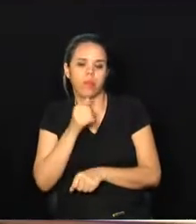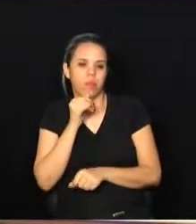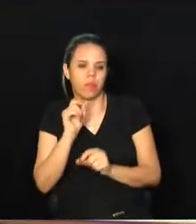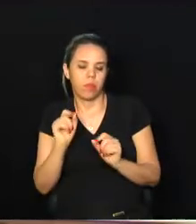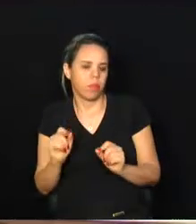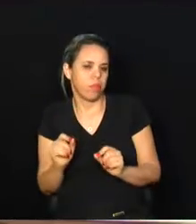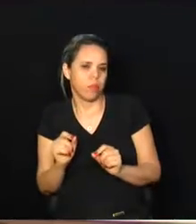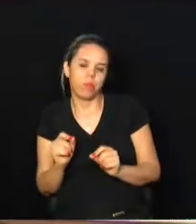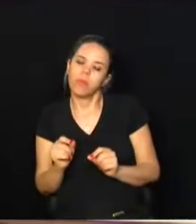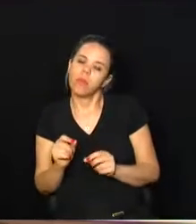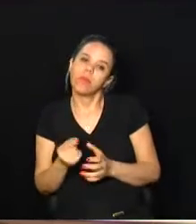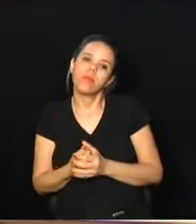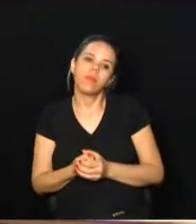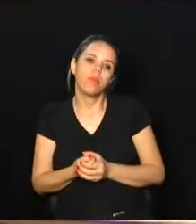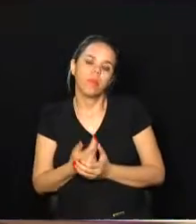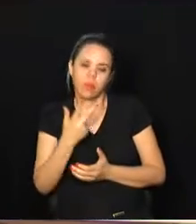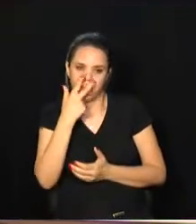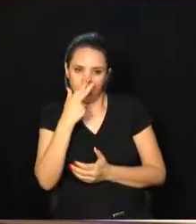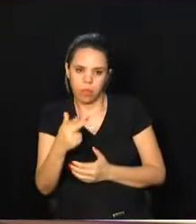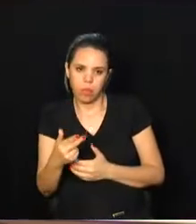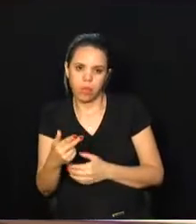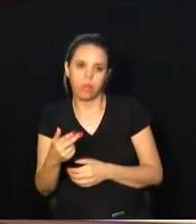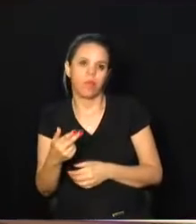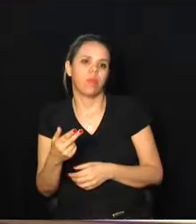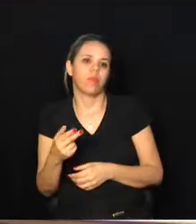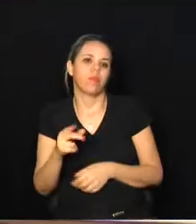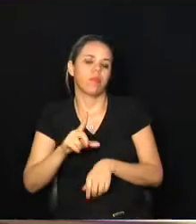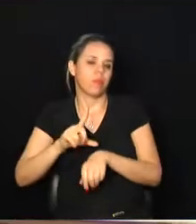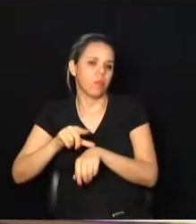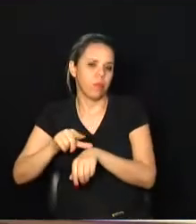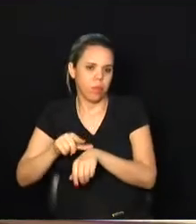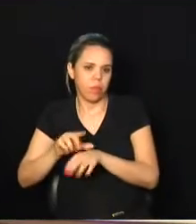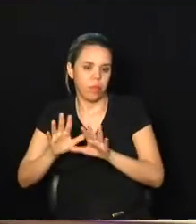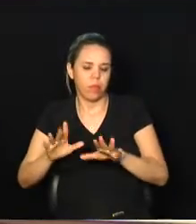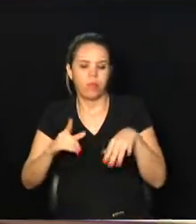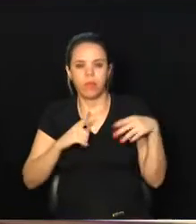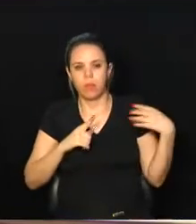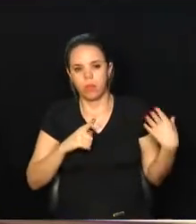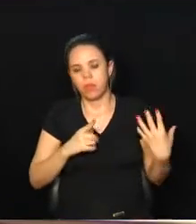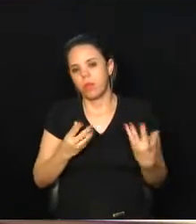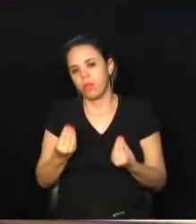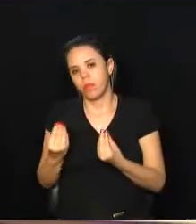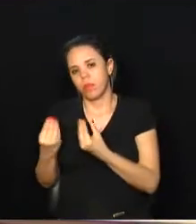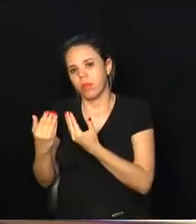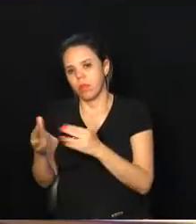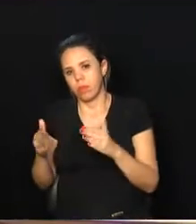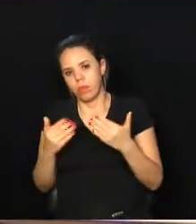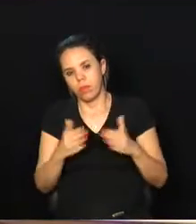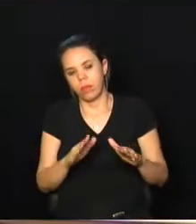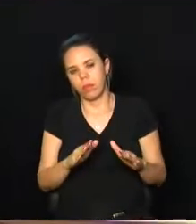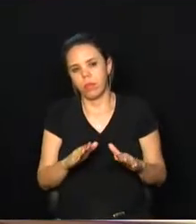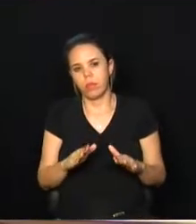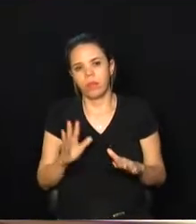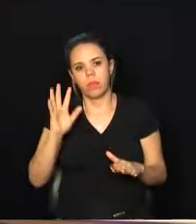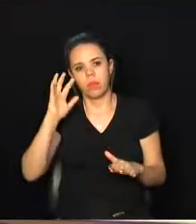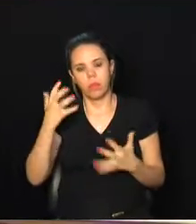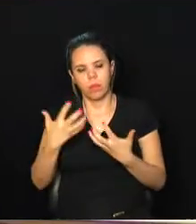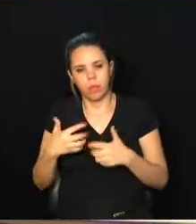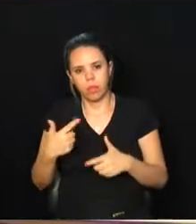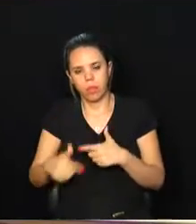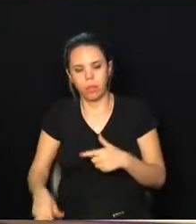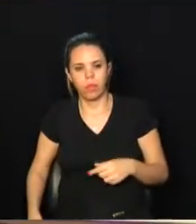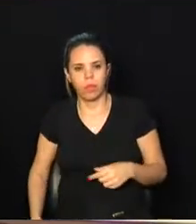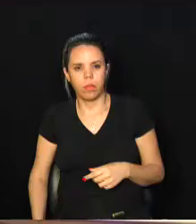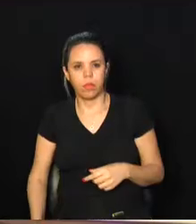processo, parece que andou para trás, né? Apesar de ter bastante abertura para se resolver os